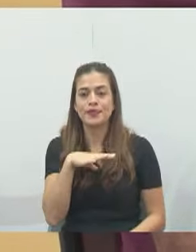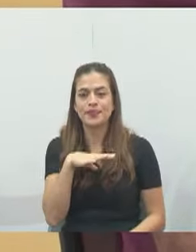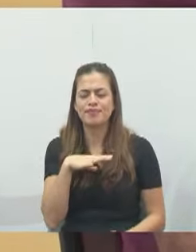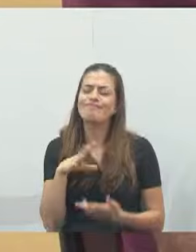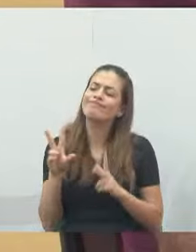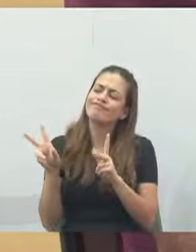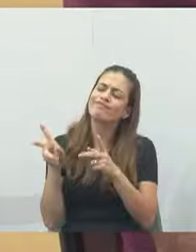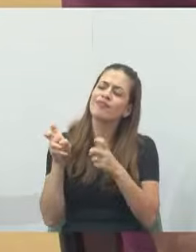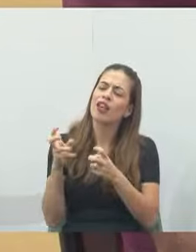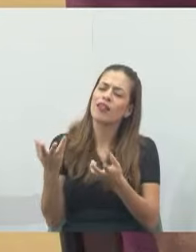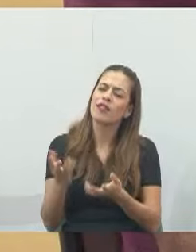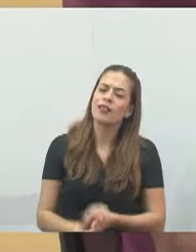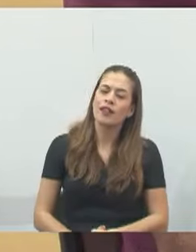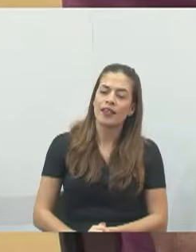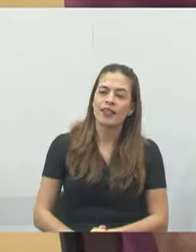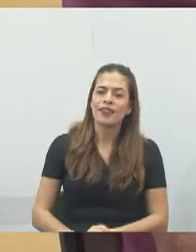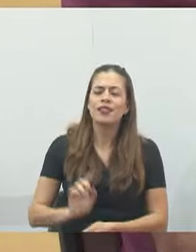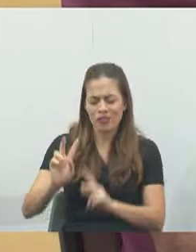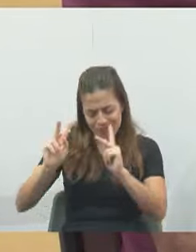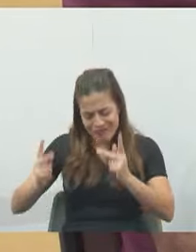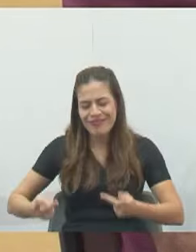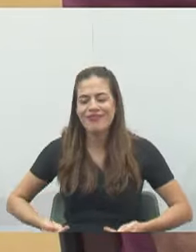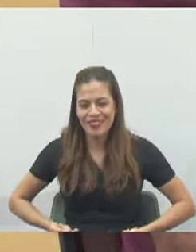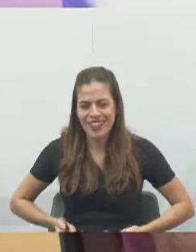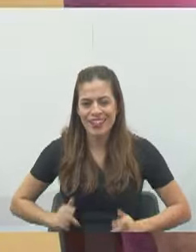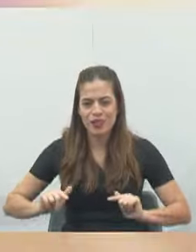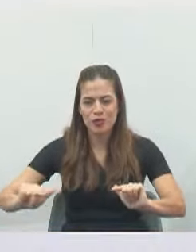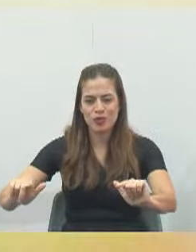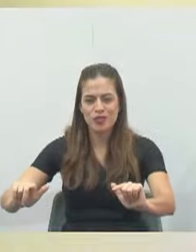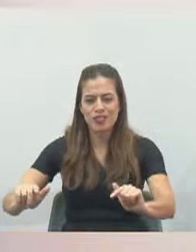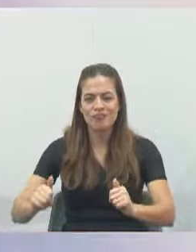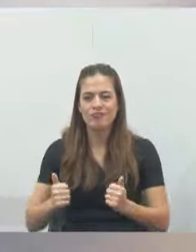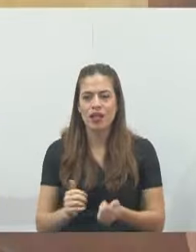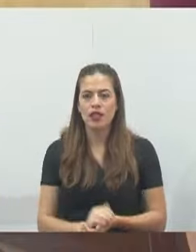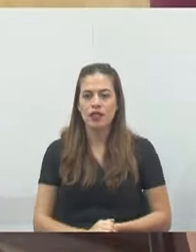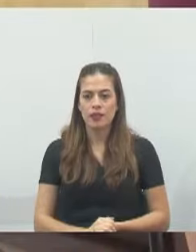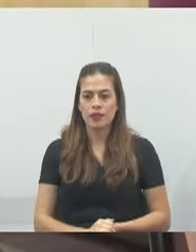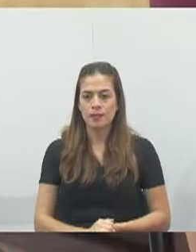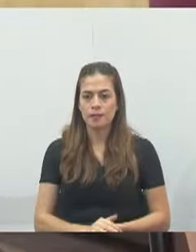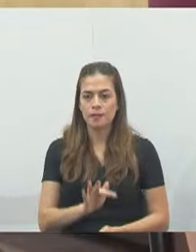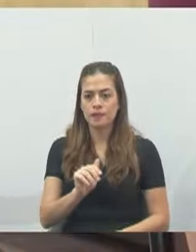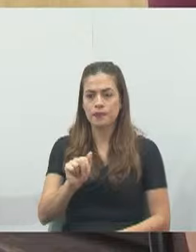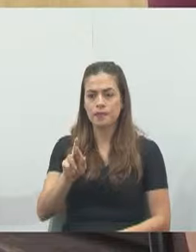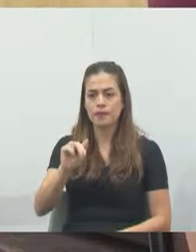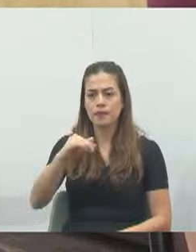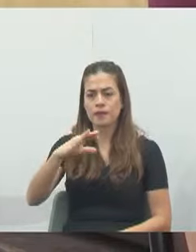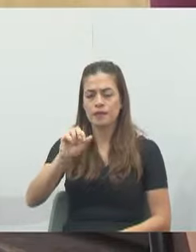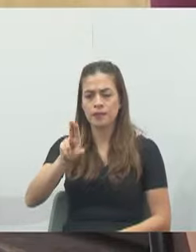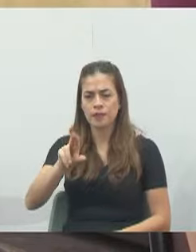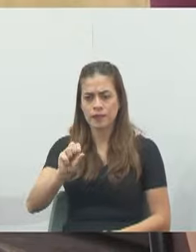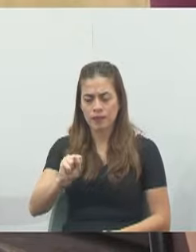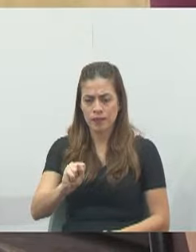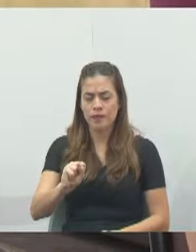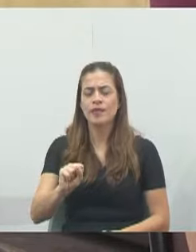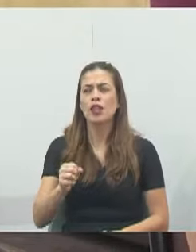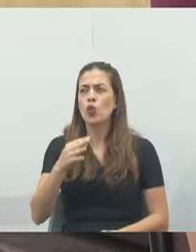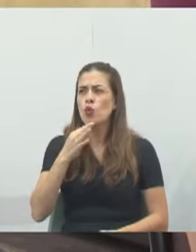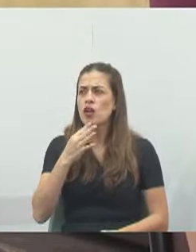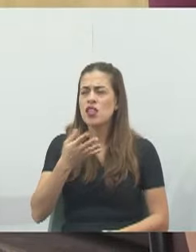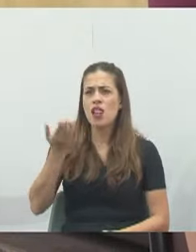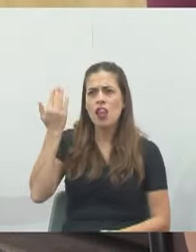olhei nele. Então, acho que merecedor desse título. Cabe bem. Fabrício, eu conheci na época da minha vida